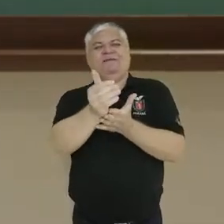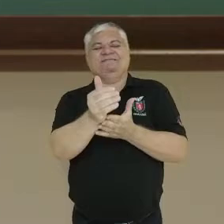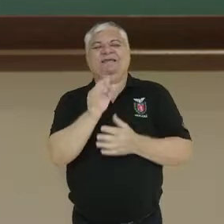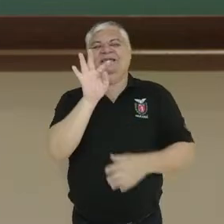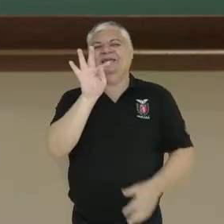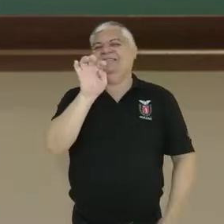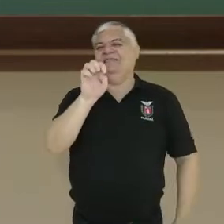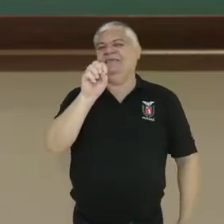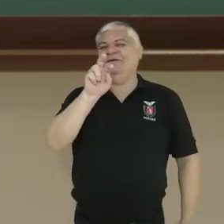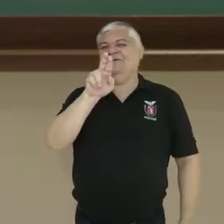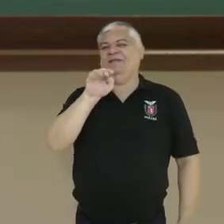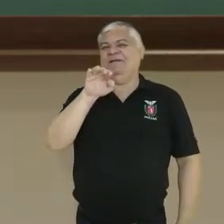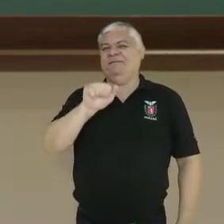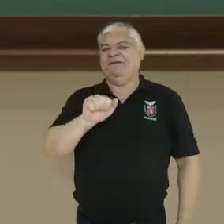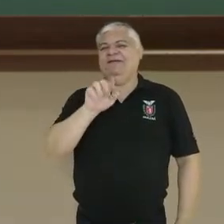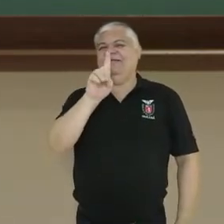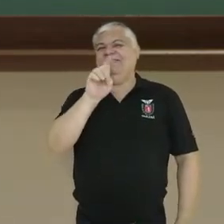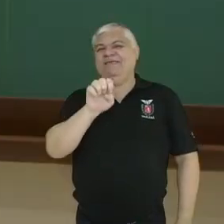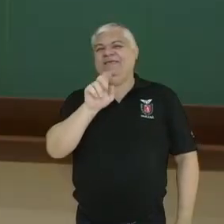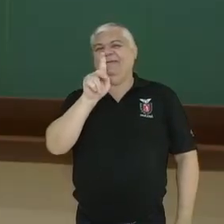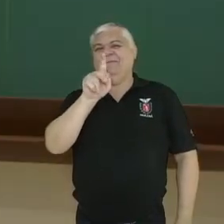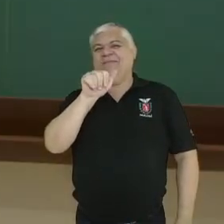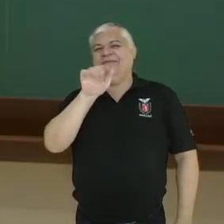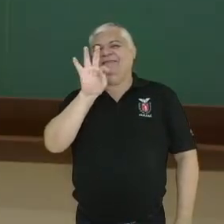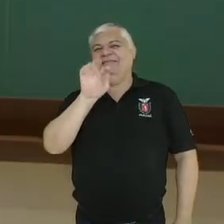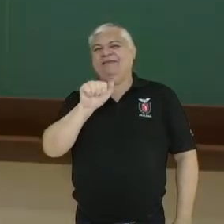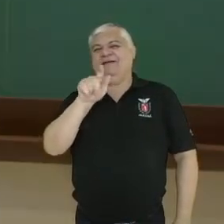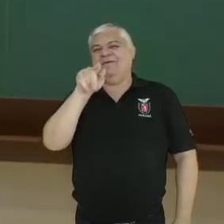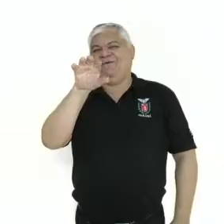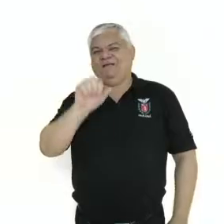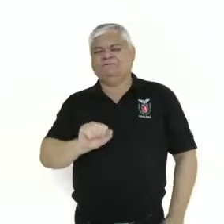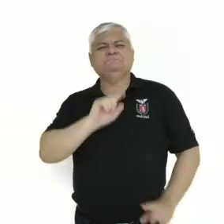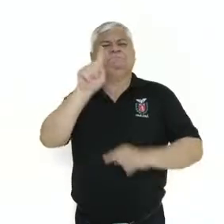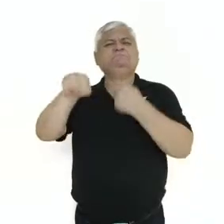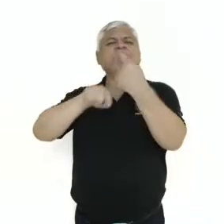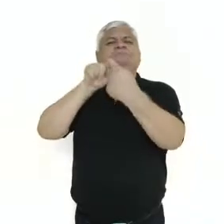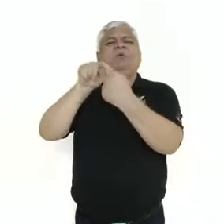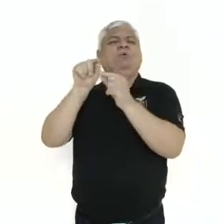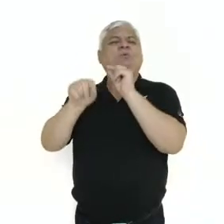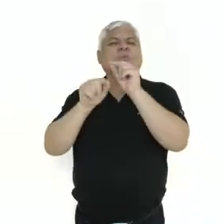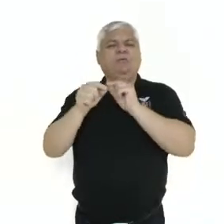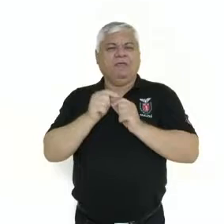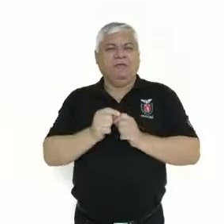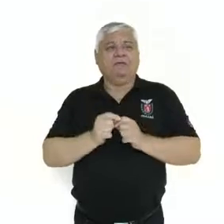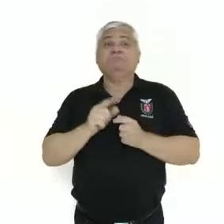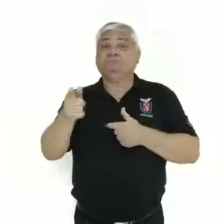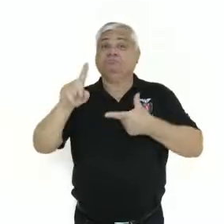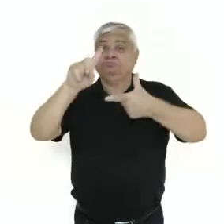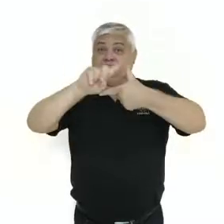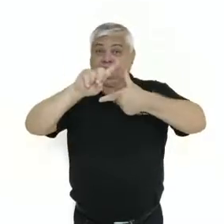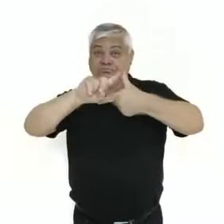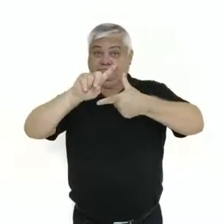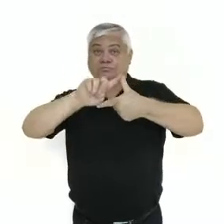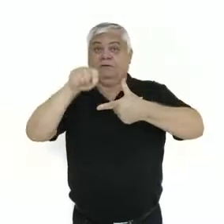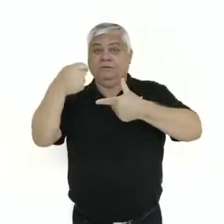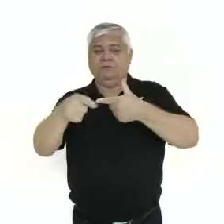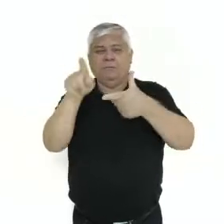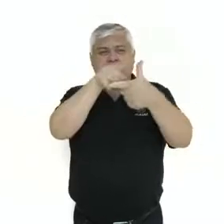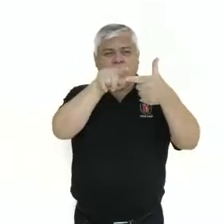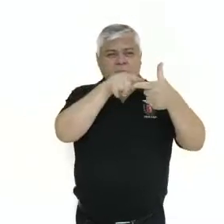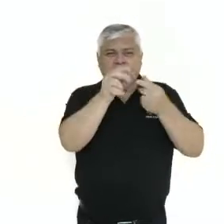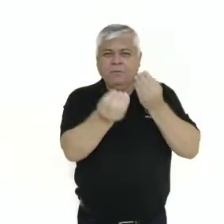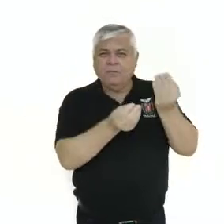de Pitágoras. Bora lá? Nossos objetivos: aplicar o tal do Teorema de Pitágoras no meio de